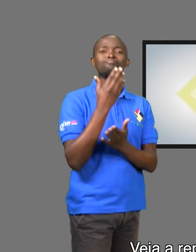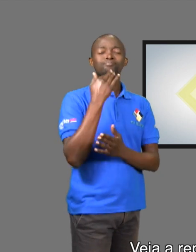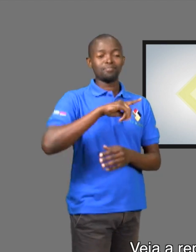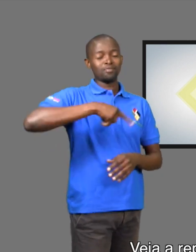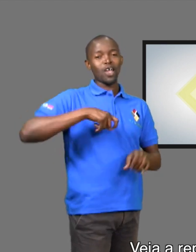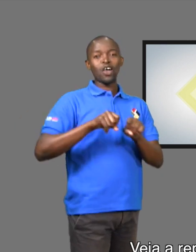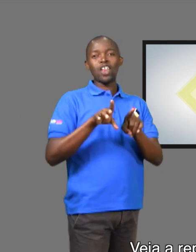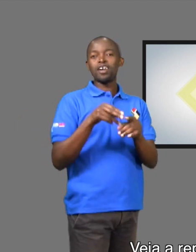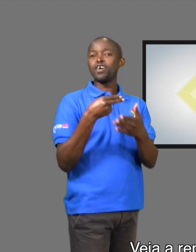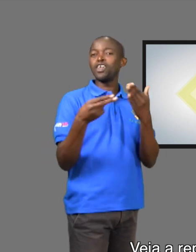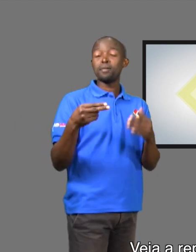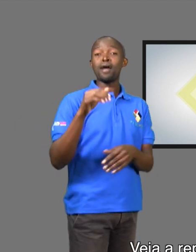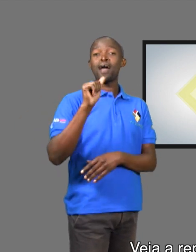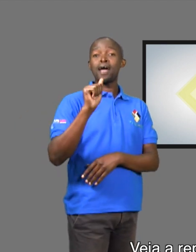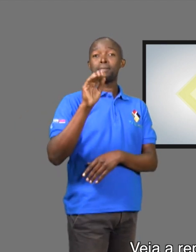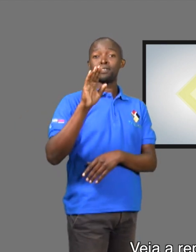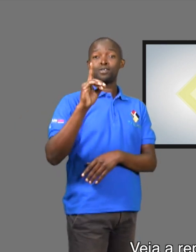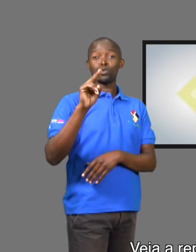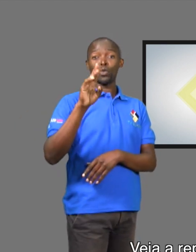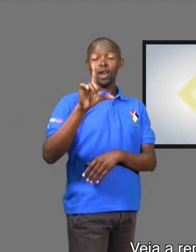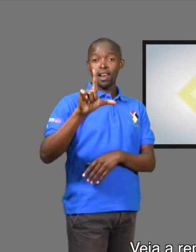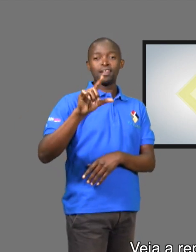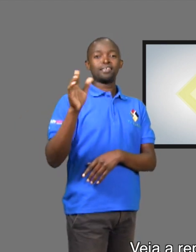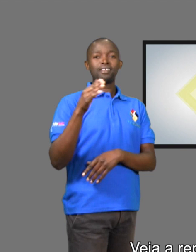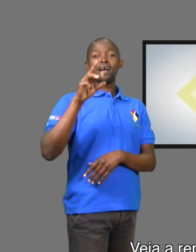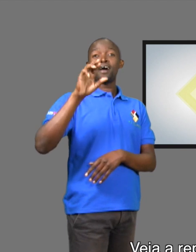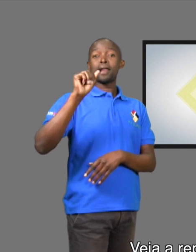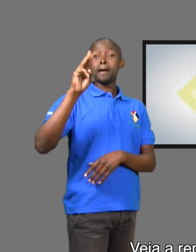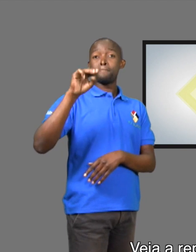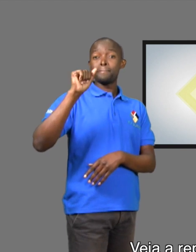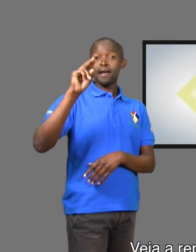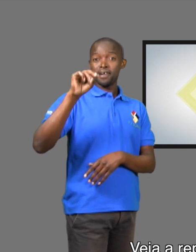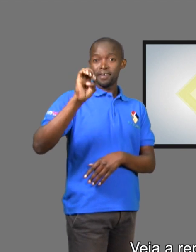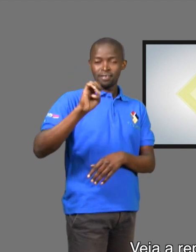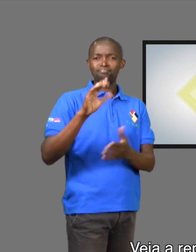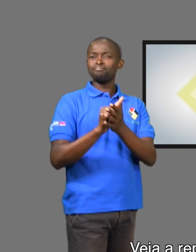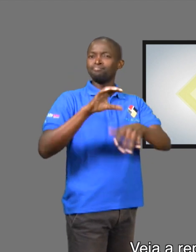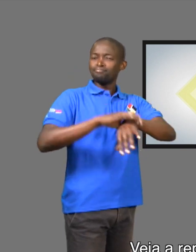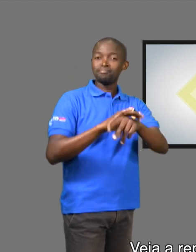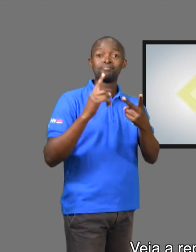Veja a reportagem que é trazida por Abdul Rahman e José Mulambo.